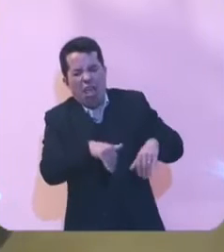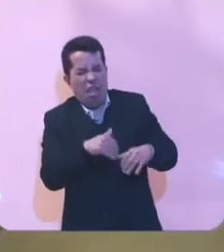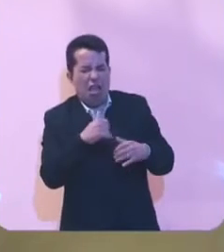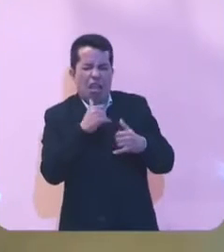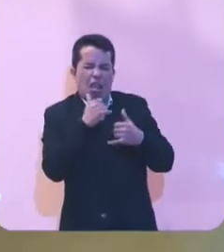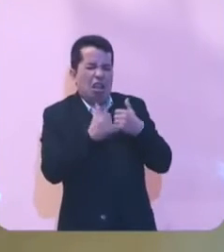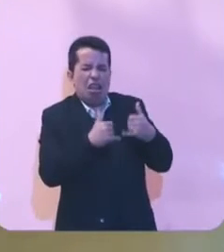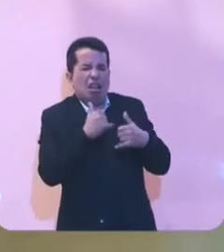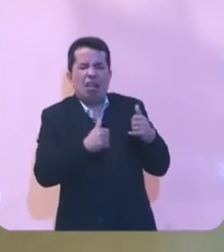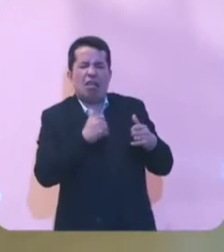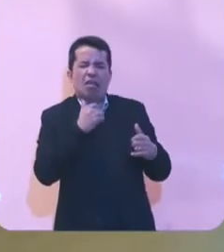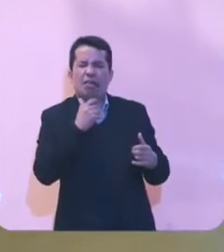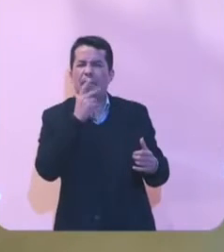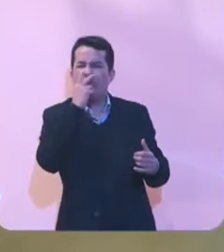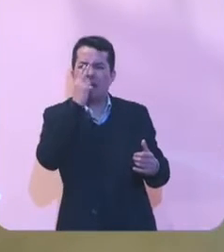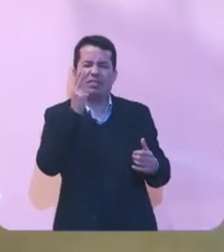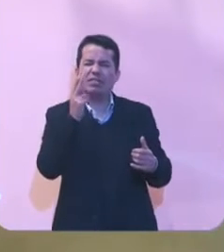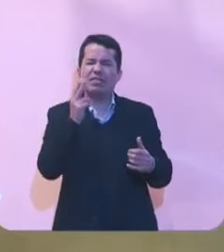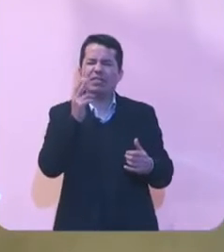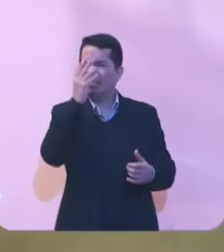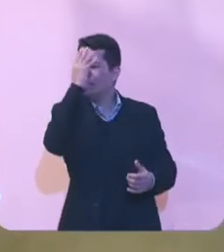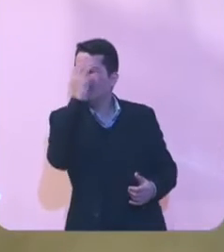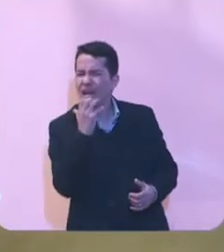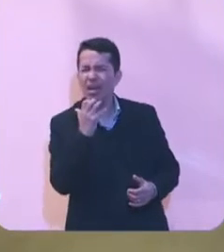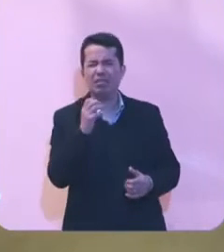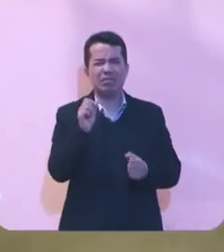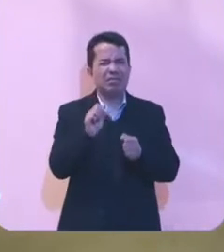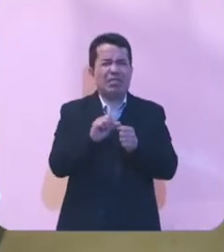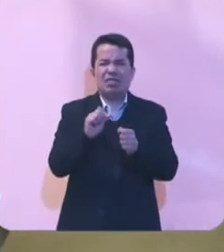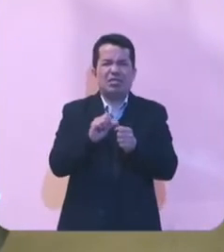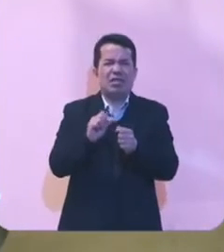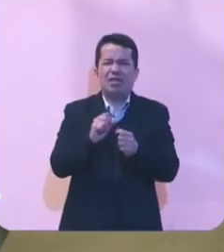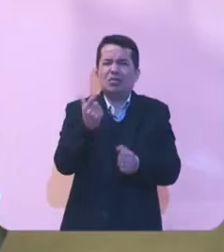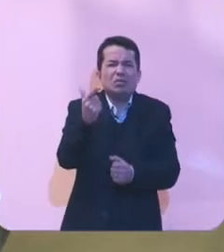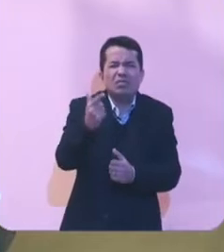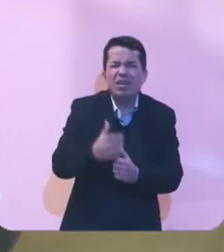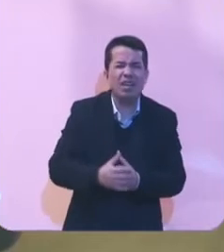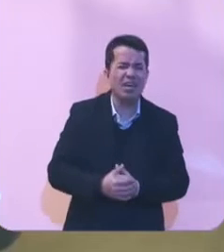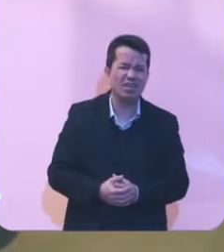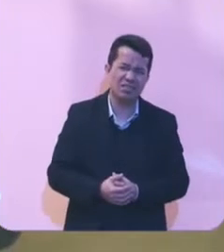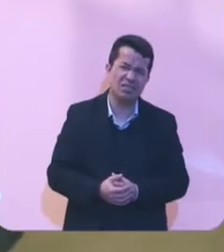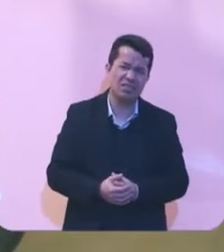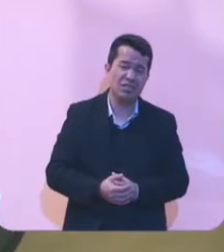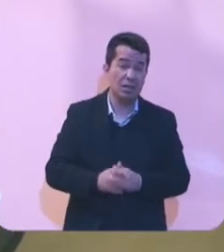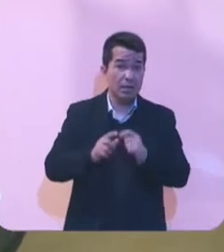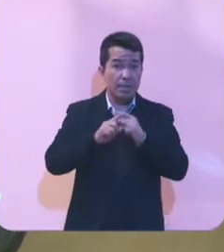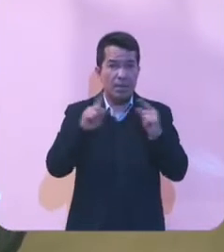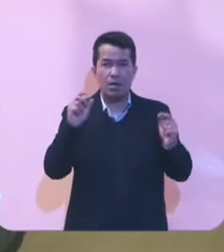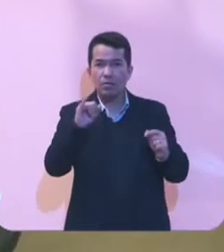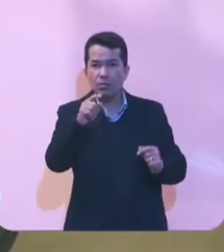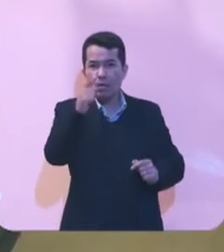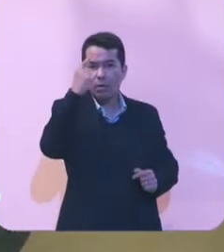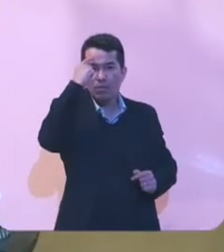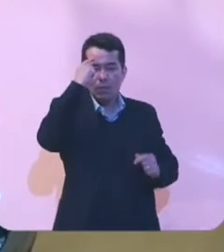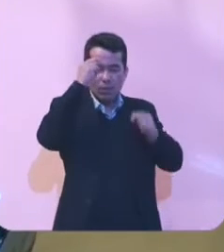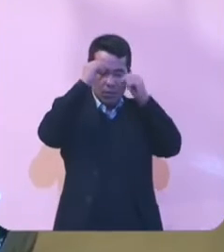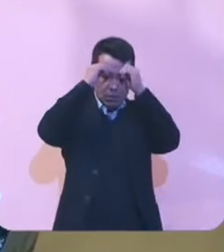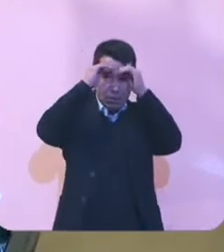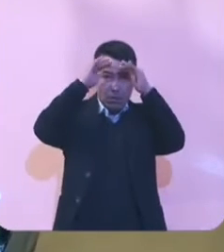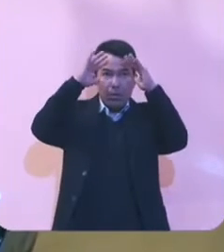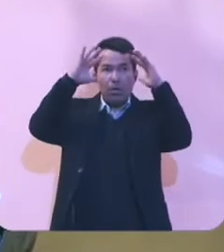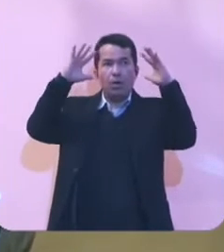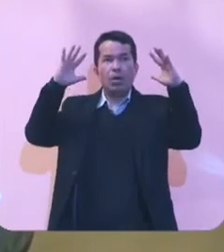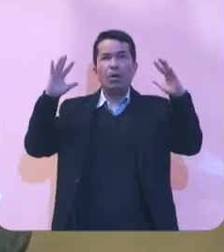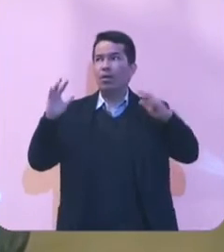quando a gente compreende quem é o nosso Senhor, então a gente está dizendo: Senhor, que eu me torne aceitável aos teus olhos pelo sangue